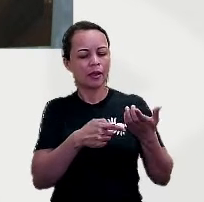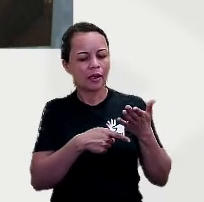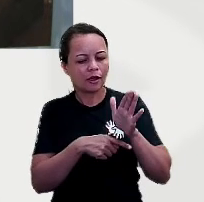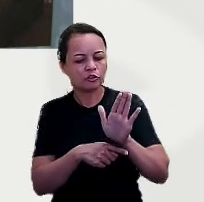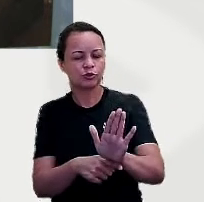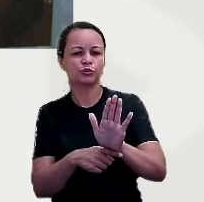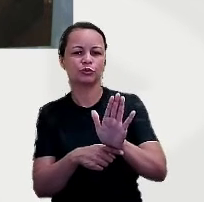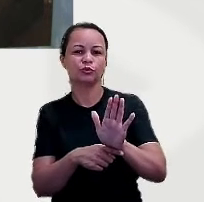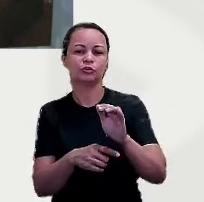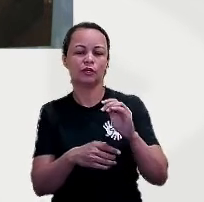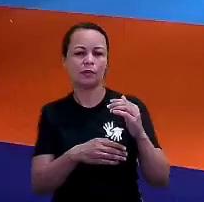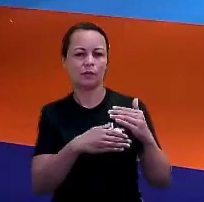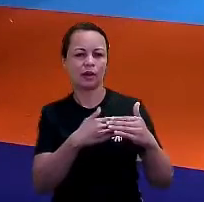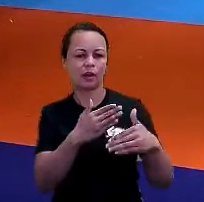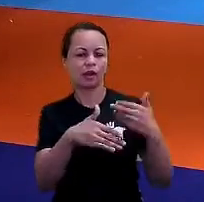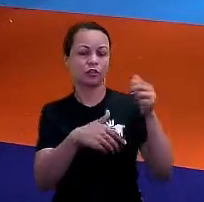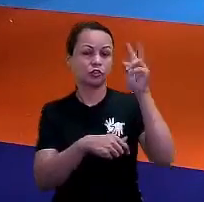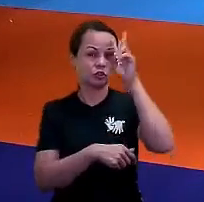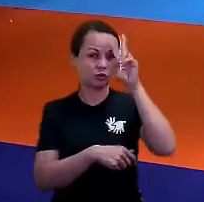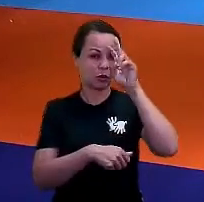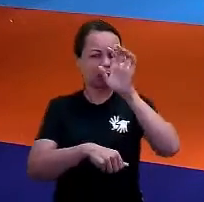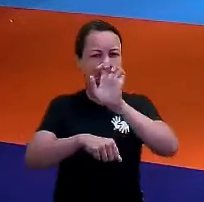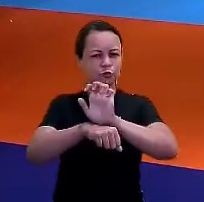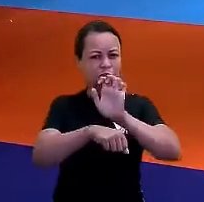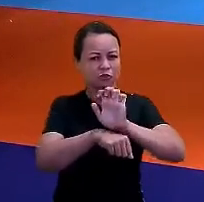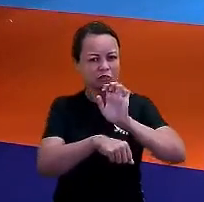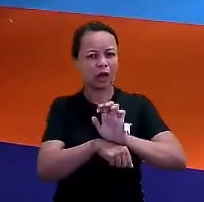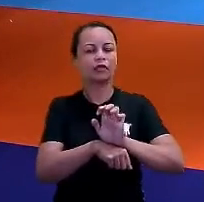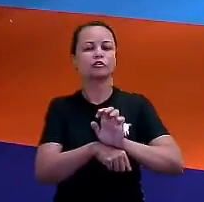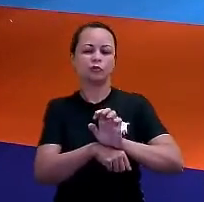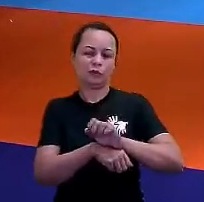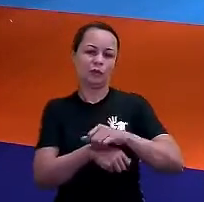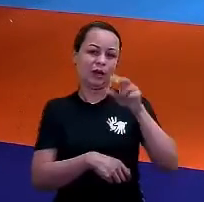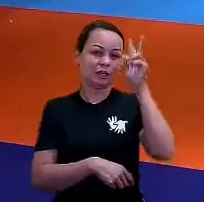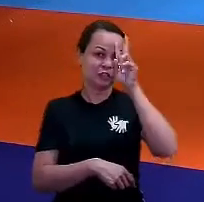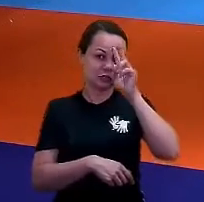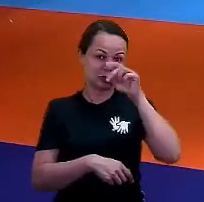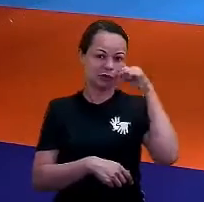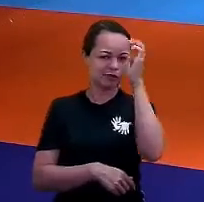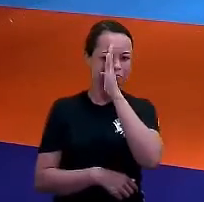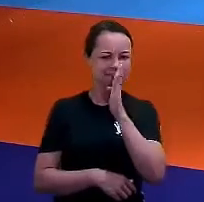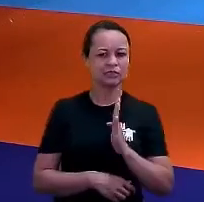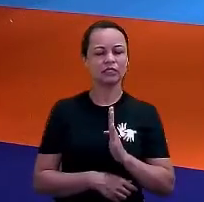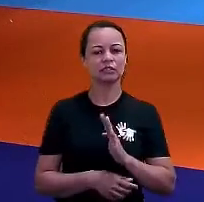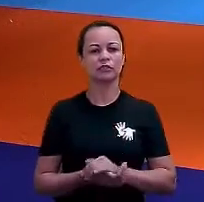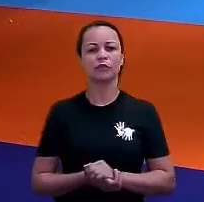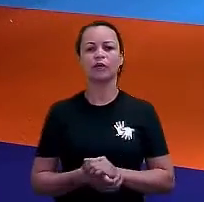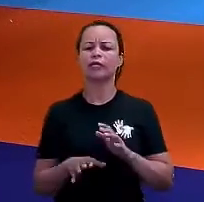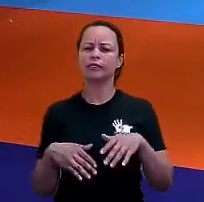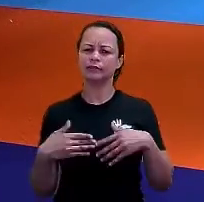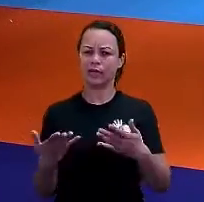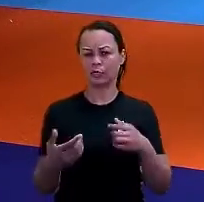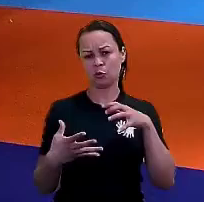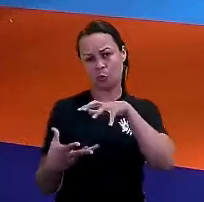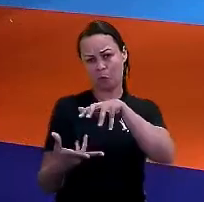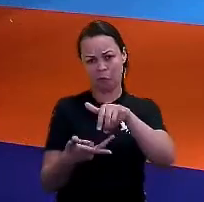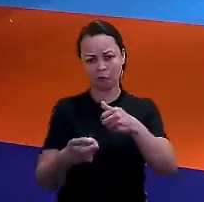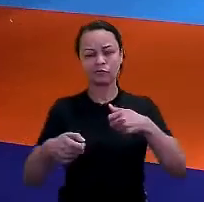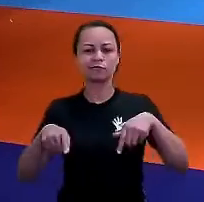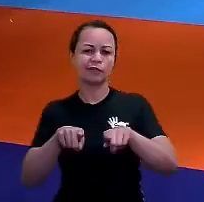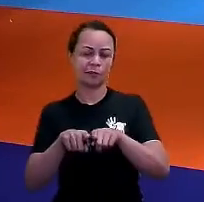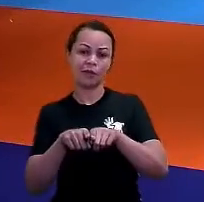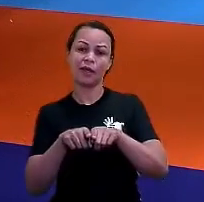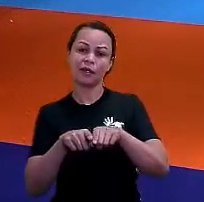contribuindo para a história do Estado, para a história do Brasil e, quiçá, do mundo também, né? A